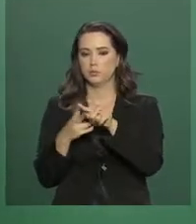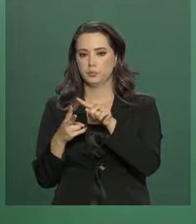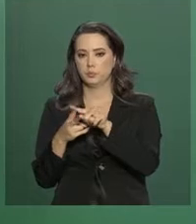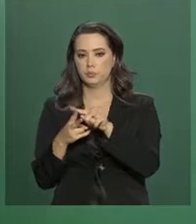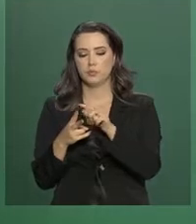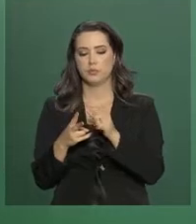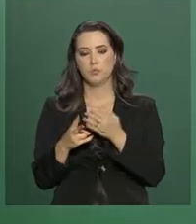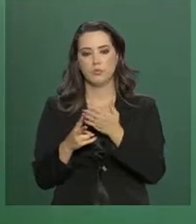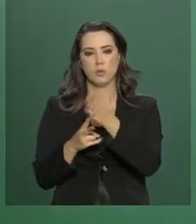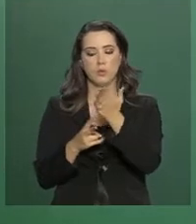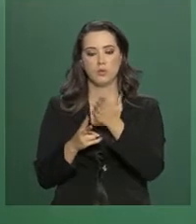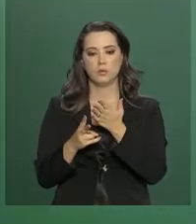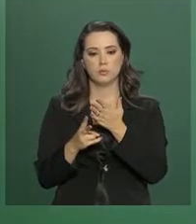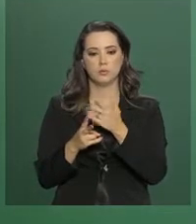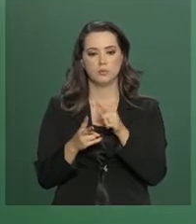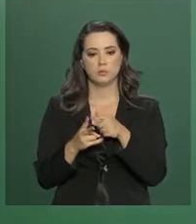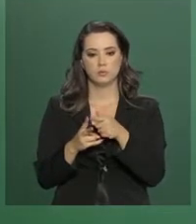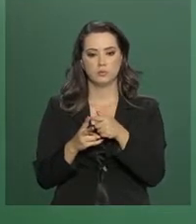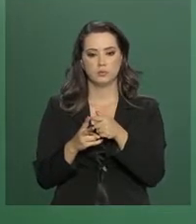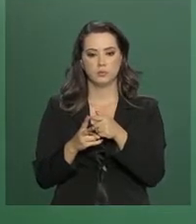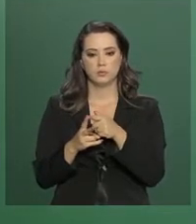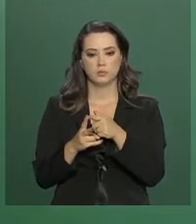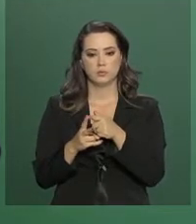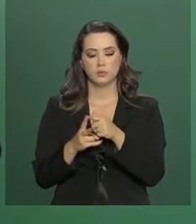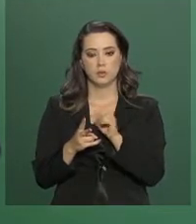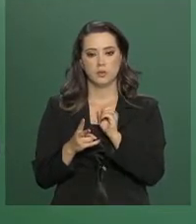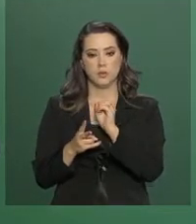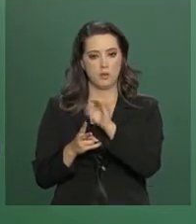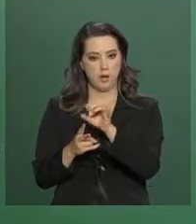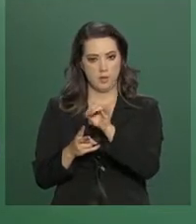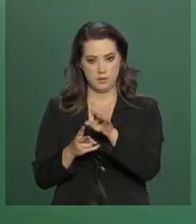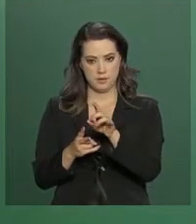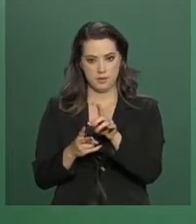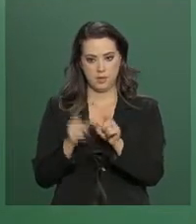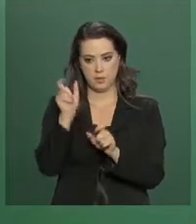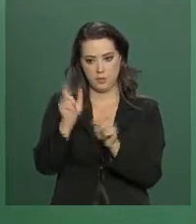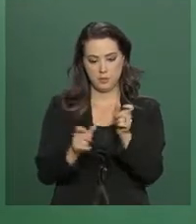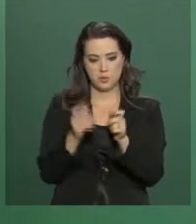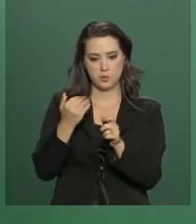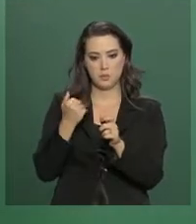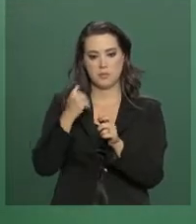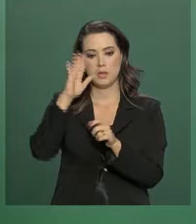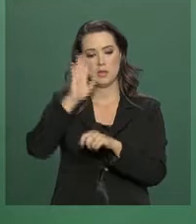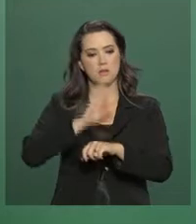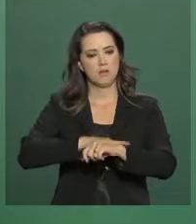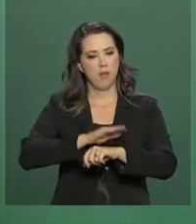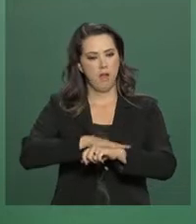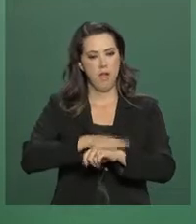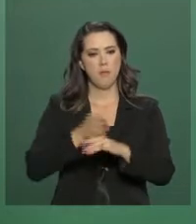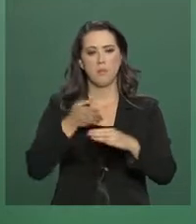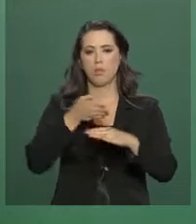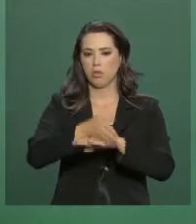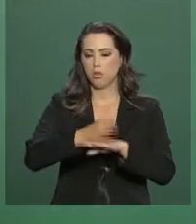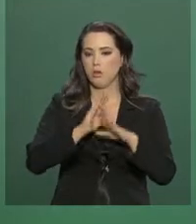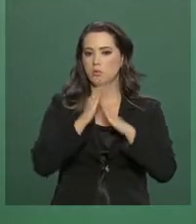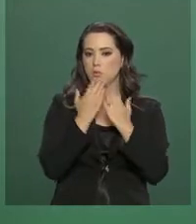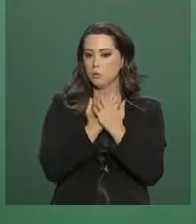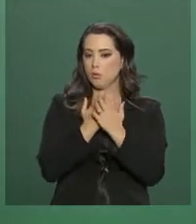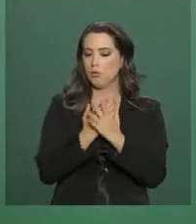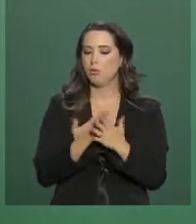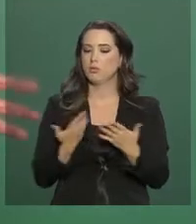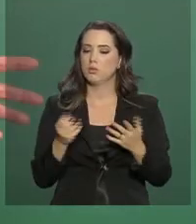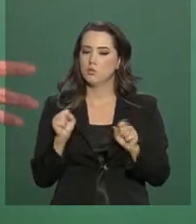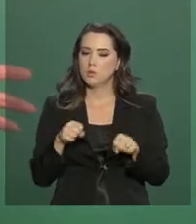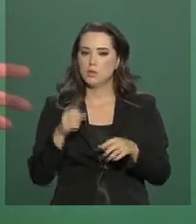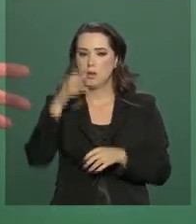vertente é educacional porque a pessoa fica mais o aluno fica mais na escola evidentemente